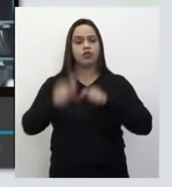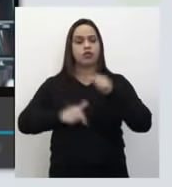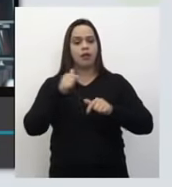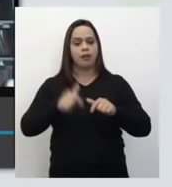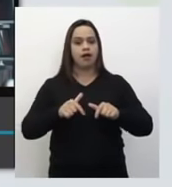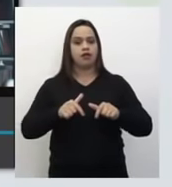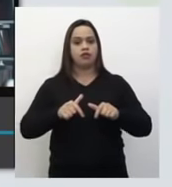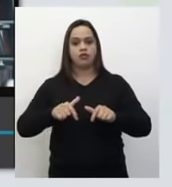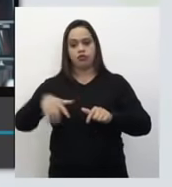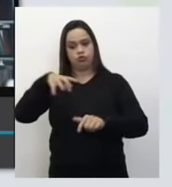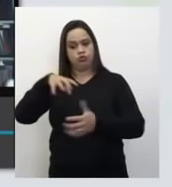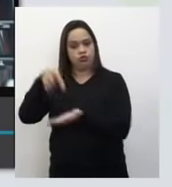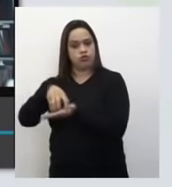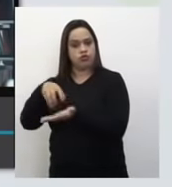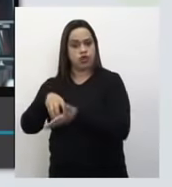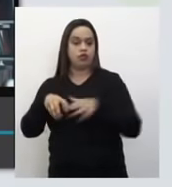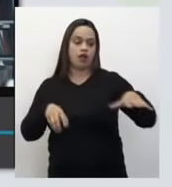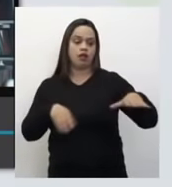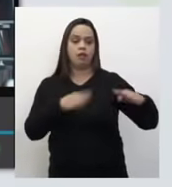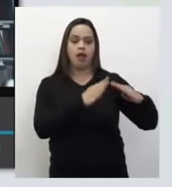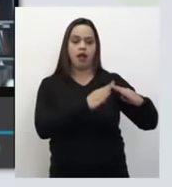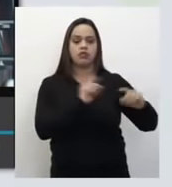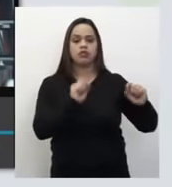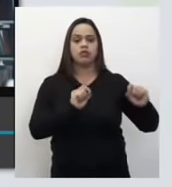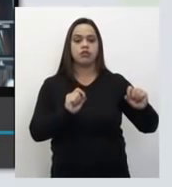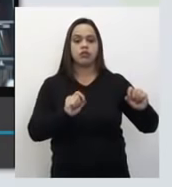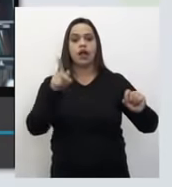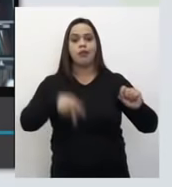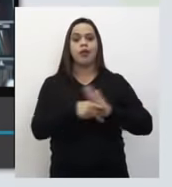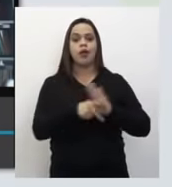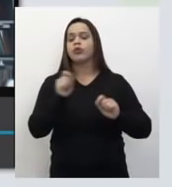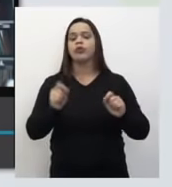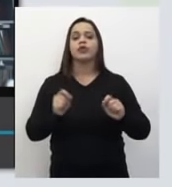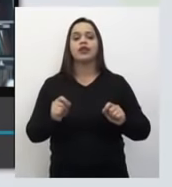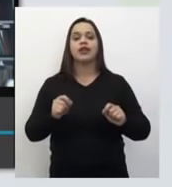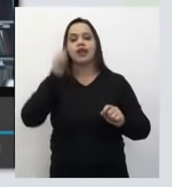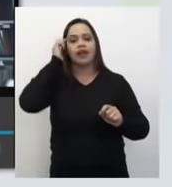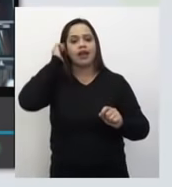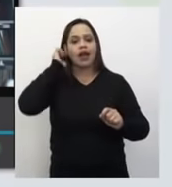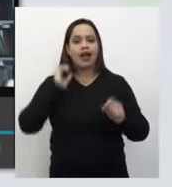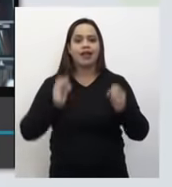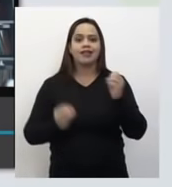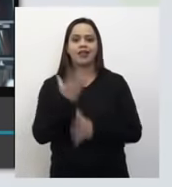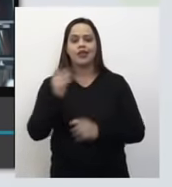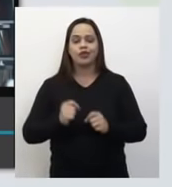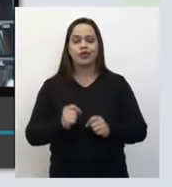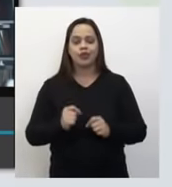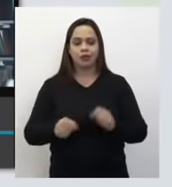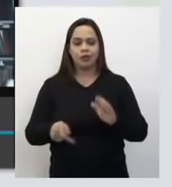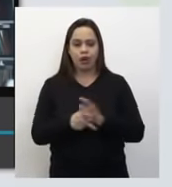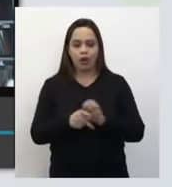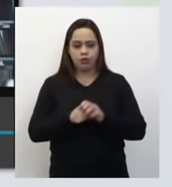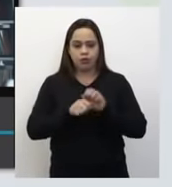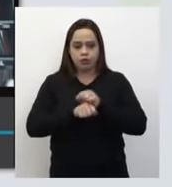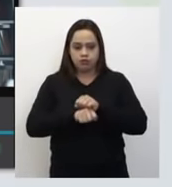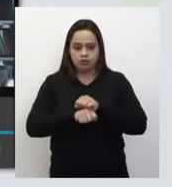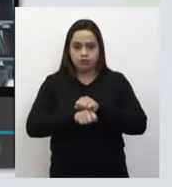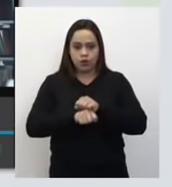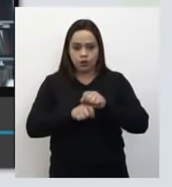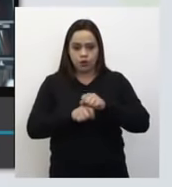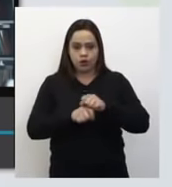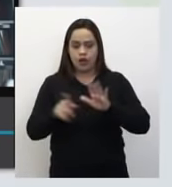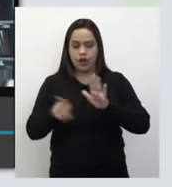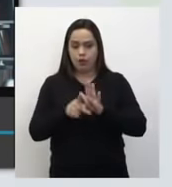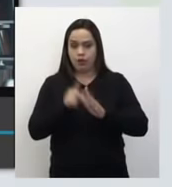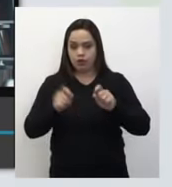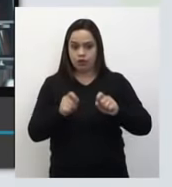moradia. Surge uma situação urbana que é chamado de espraiamento urbano, ou subúrbio, que é o suburbano, aquele cara